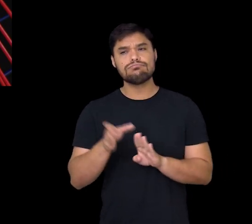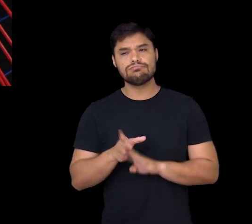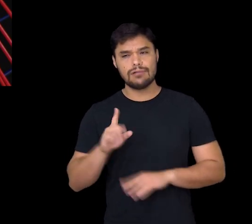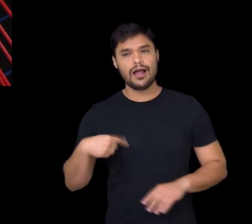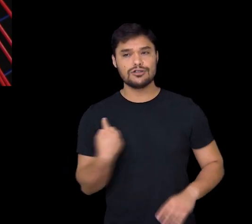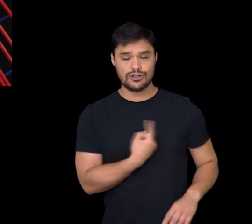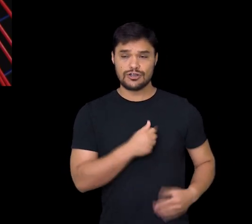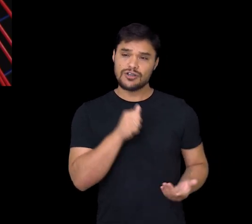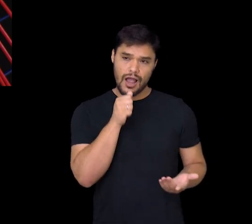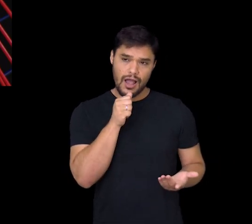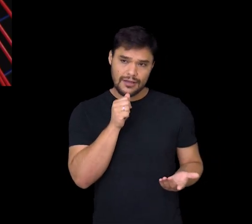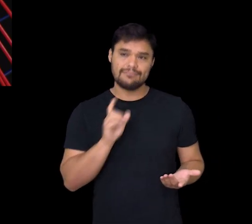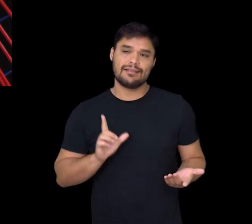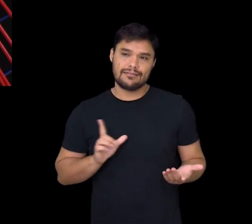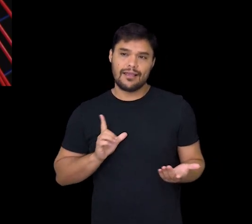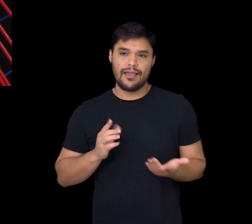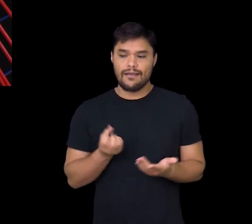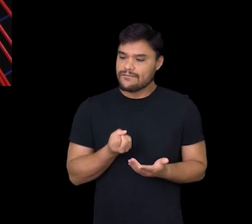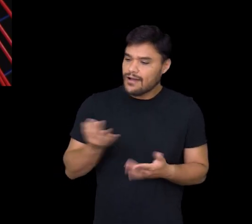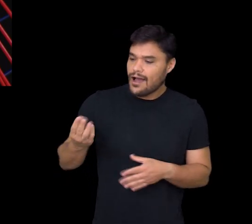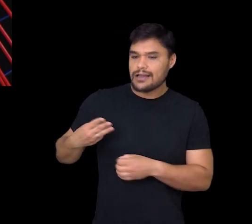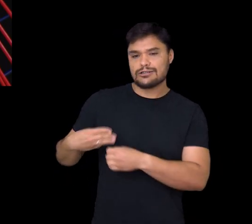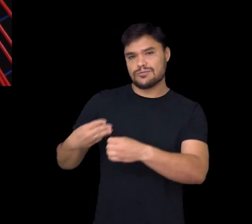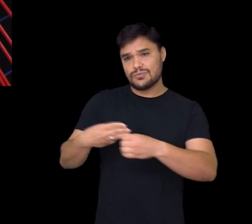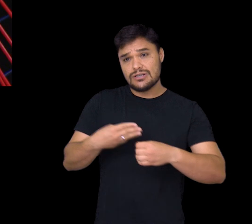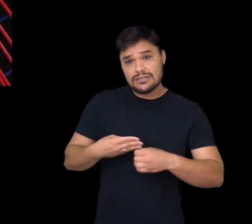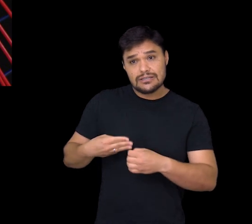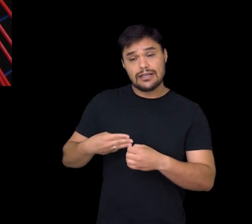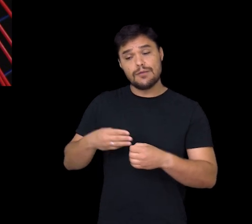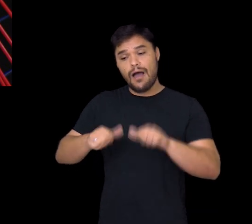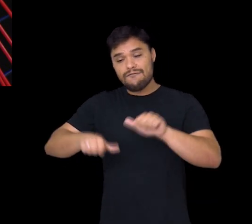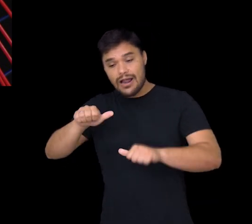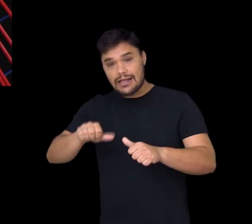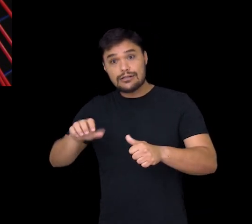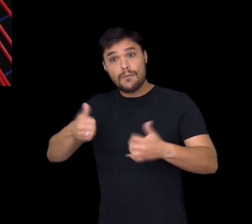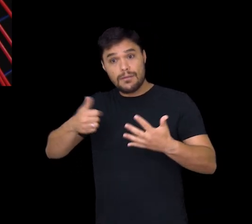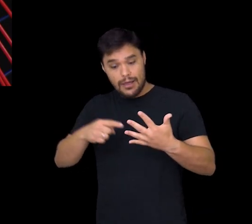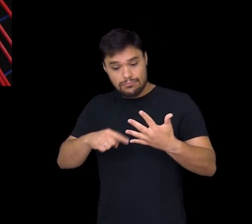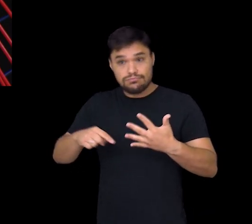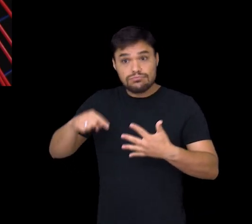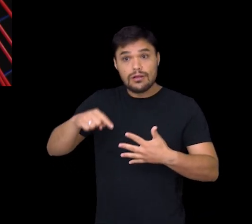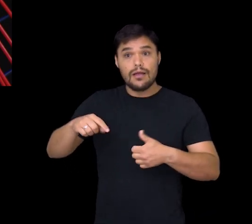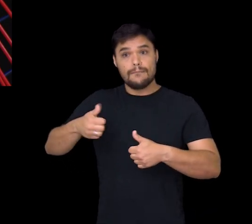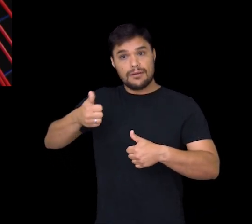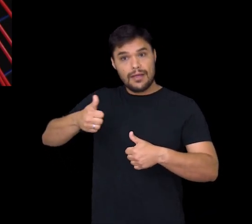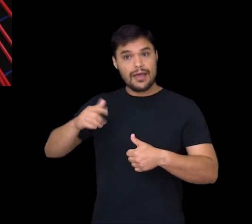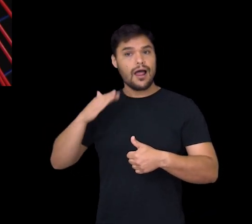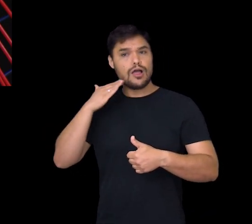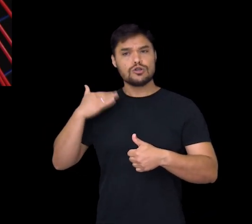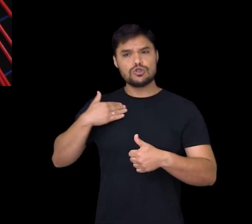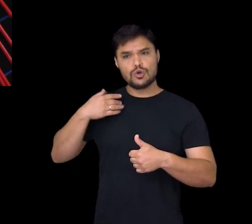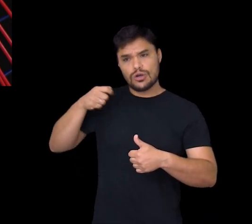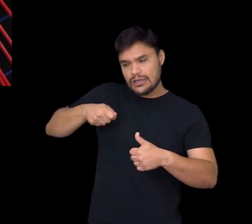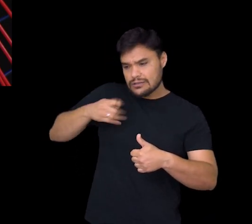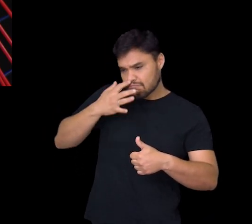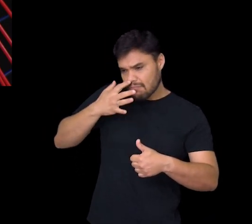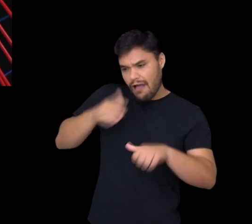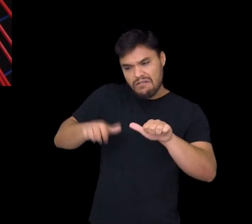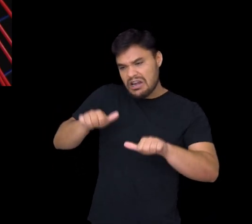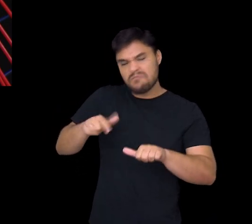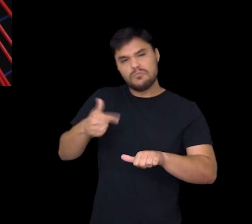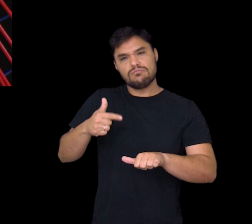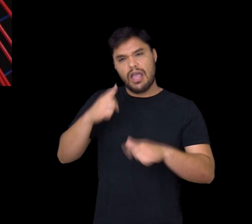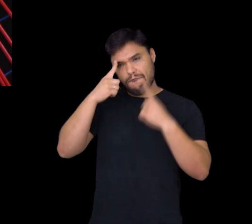é que a gente ainda tem, Regina, muitos municípios, na primeira instância, que o juiz nega que houve